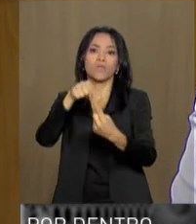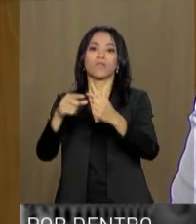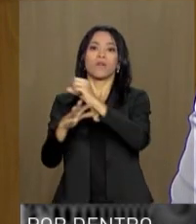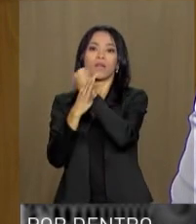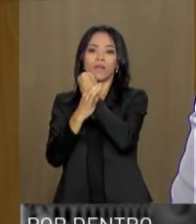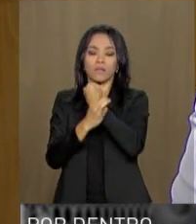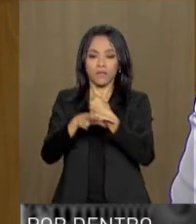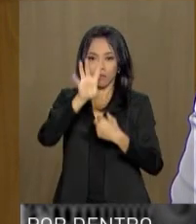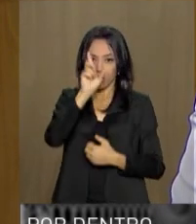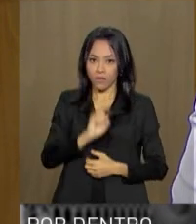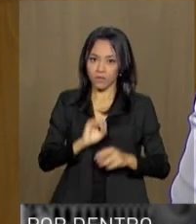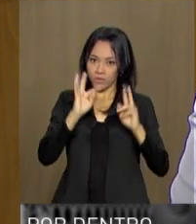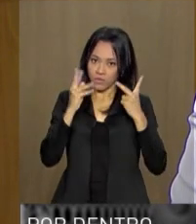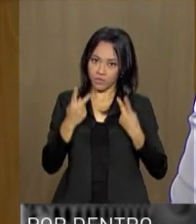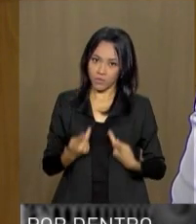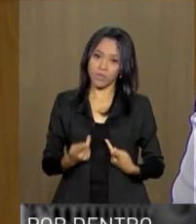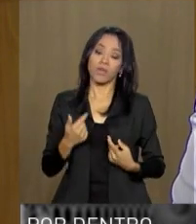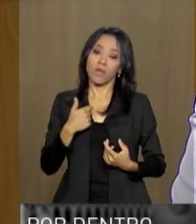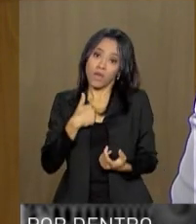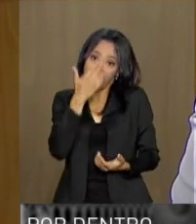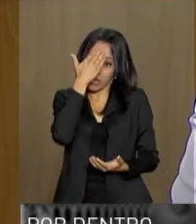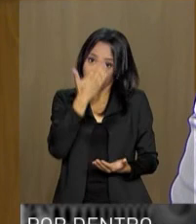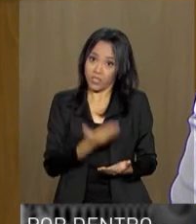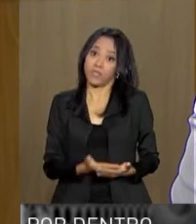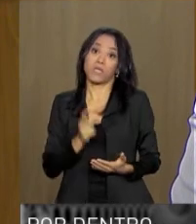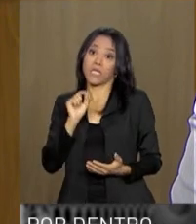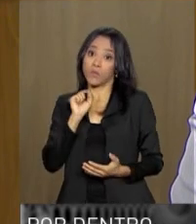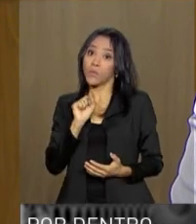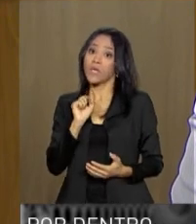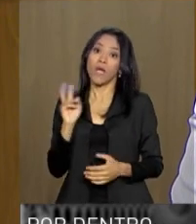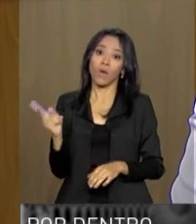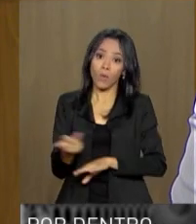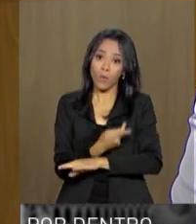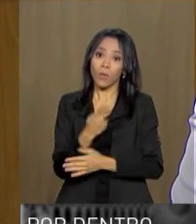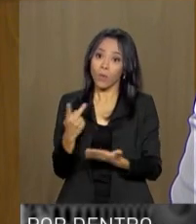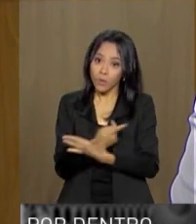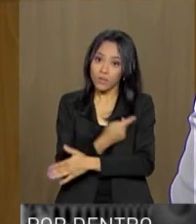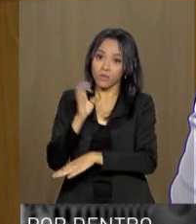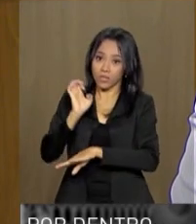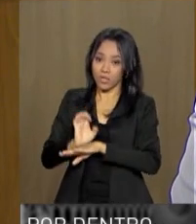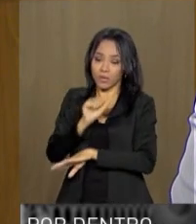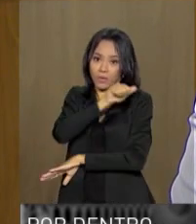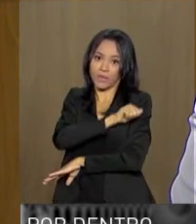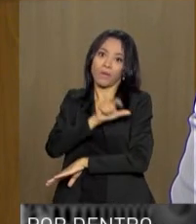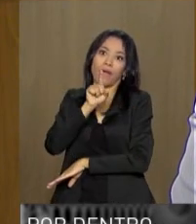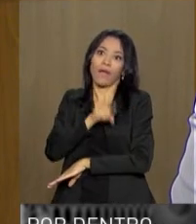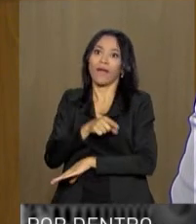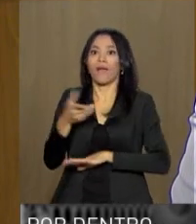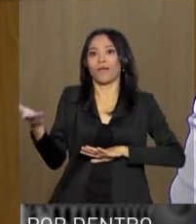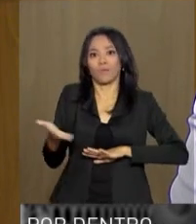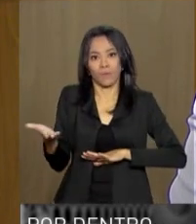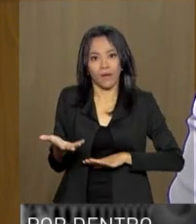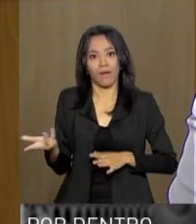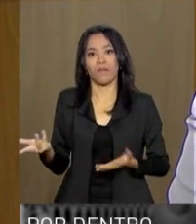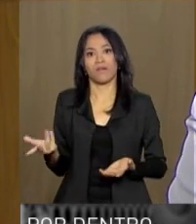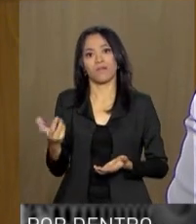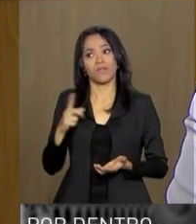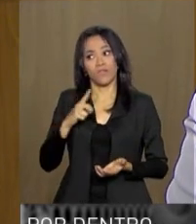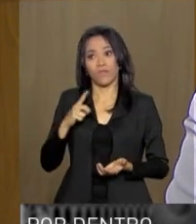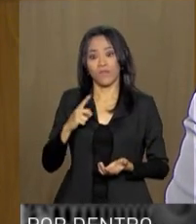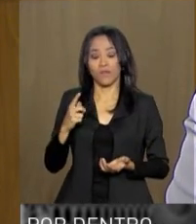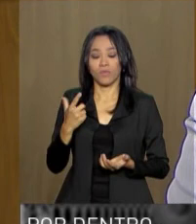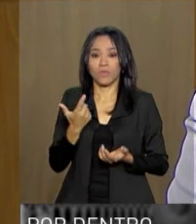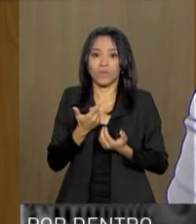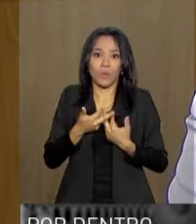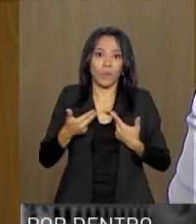esse psicólogo do rio de janeiro nenhum caso atual e que realmente nós temos casos graves que não são diferentes